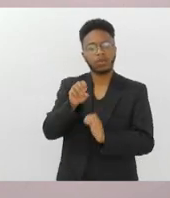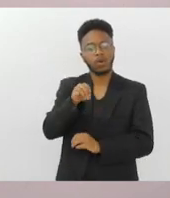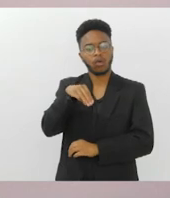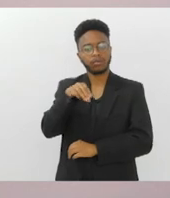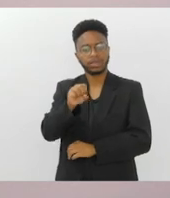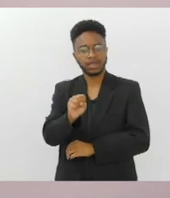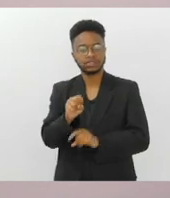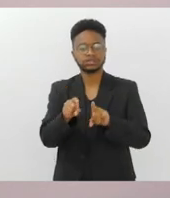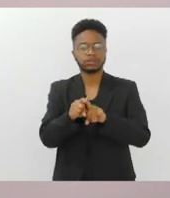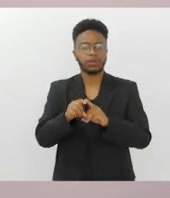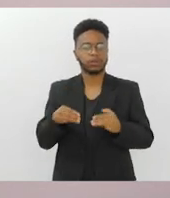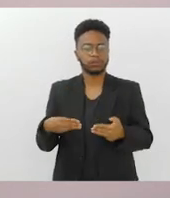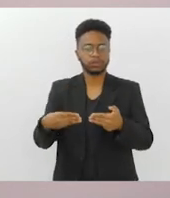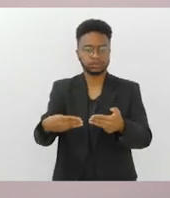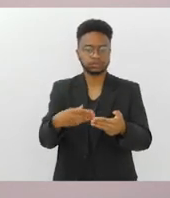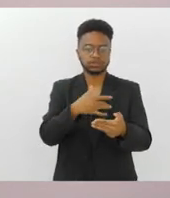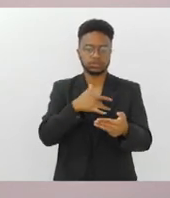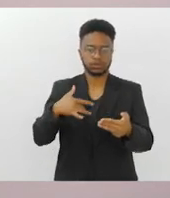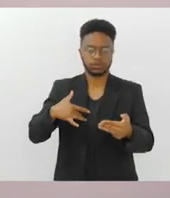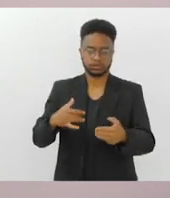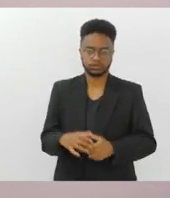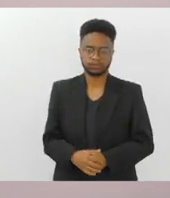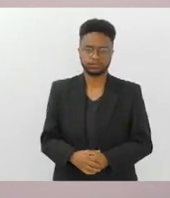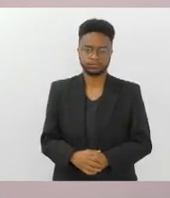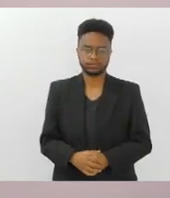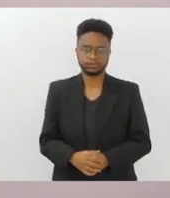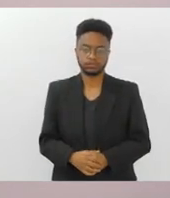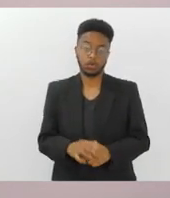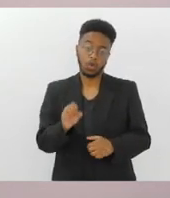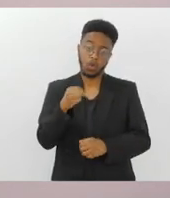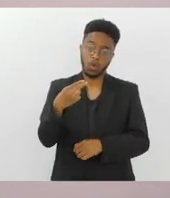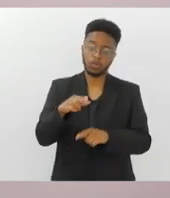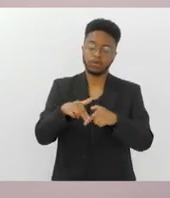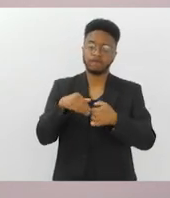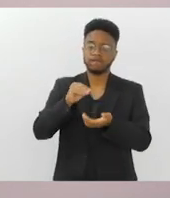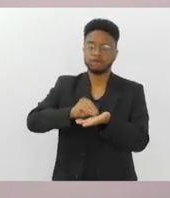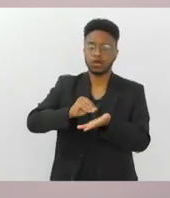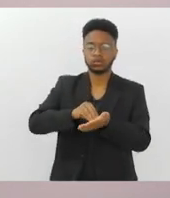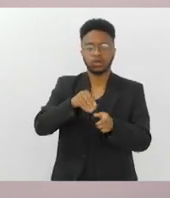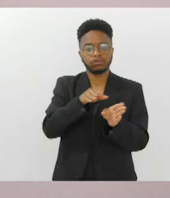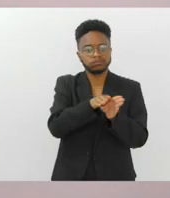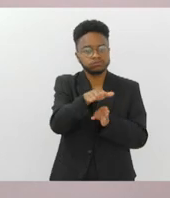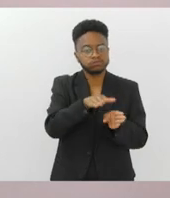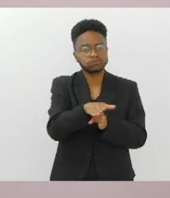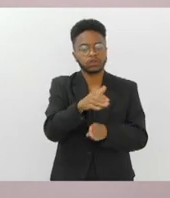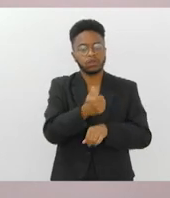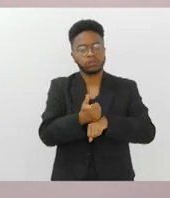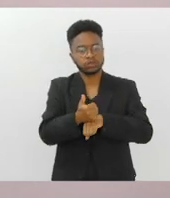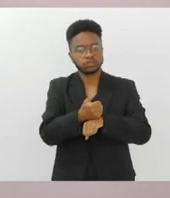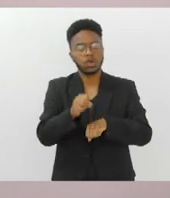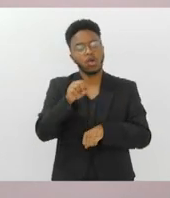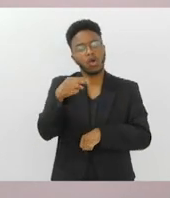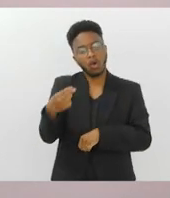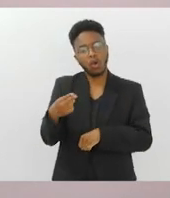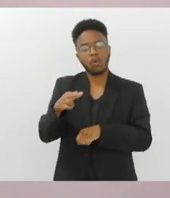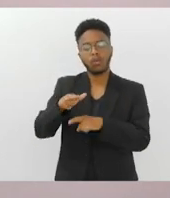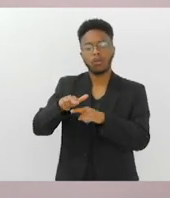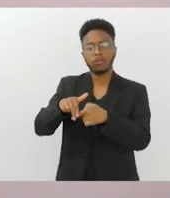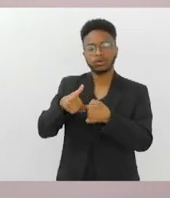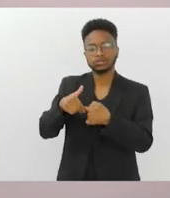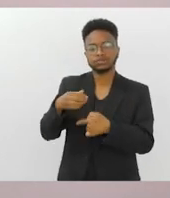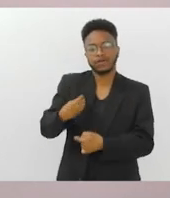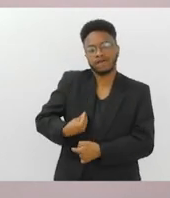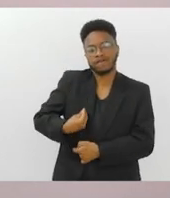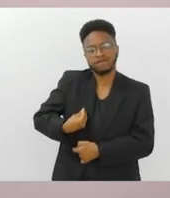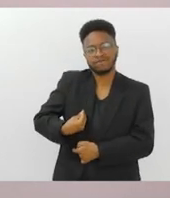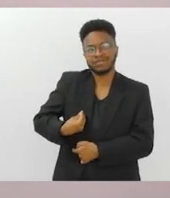pelo Ministério de Saúde, seja pela falta de orientação profissional ou por vivenciarem uma realidade